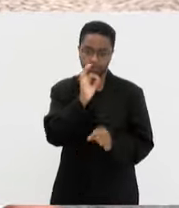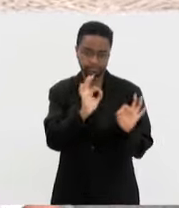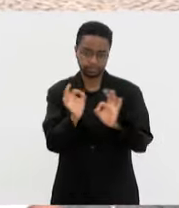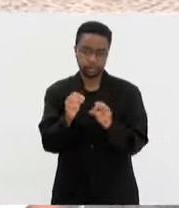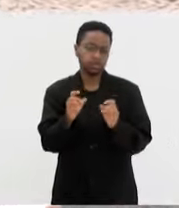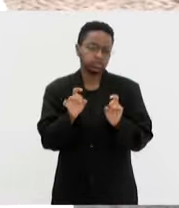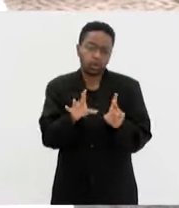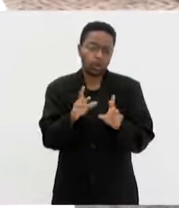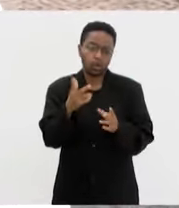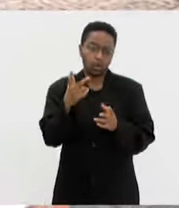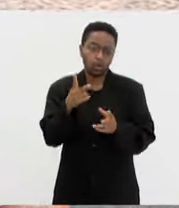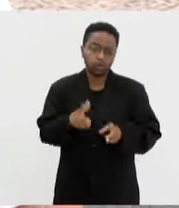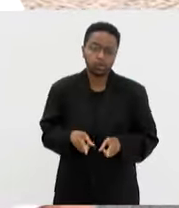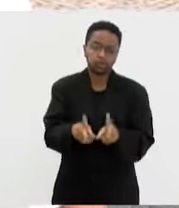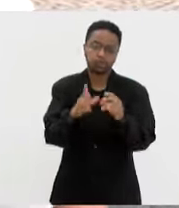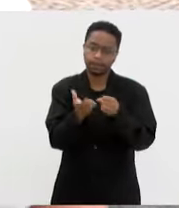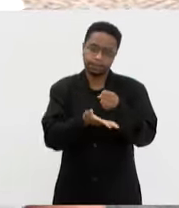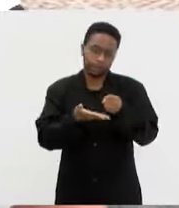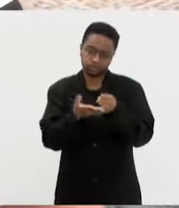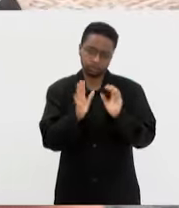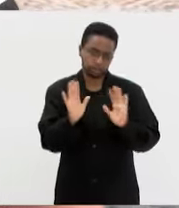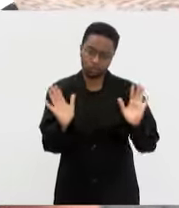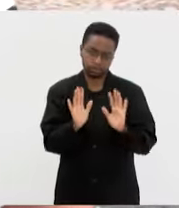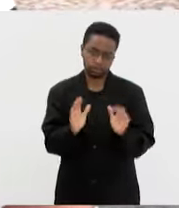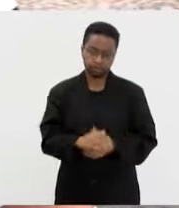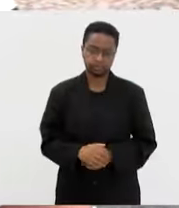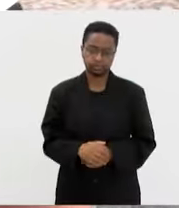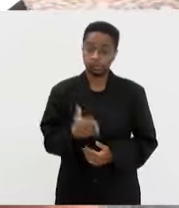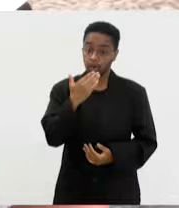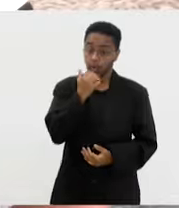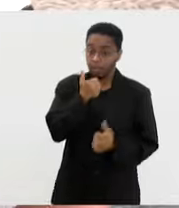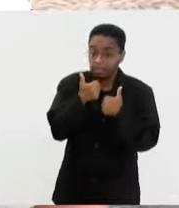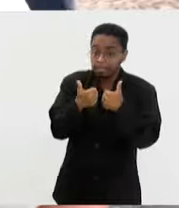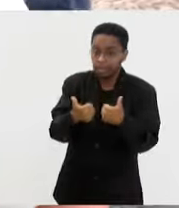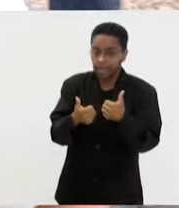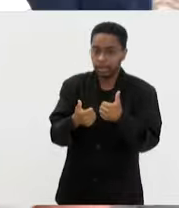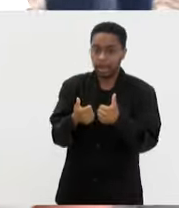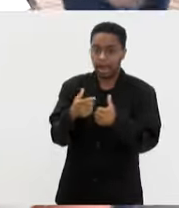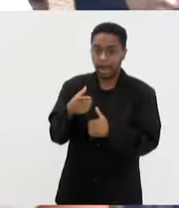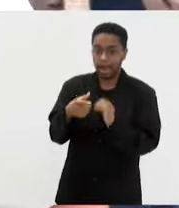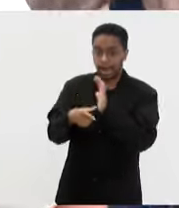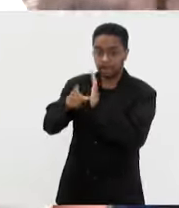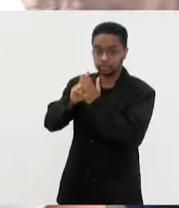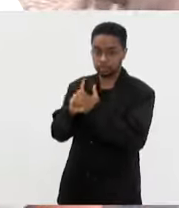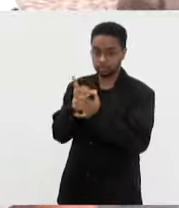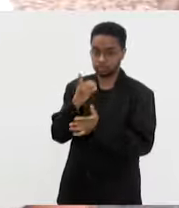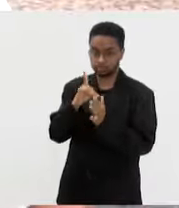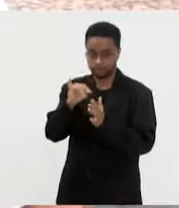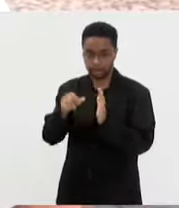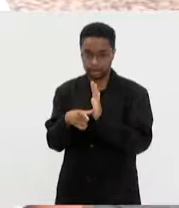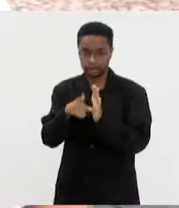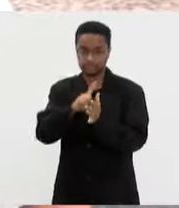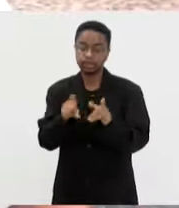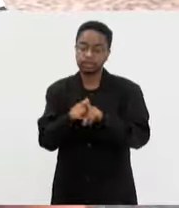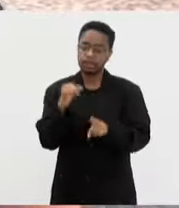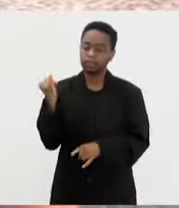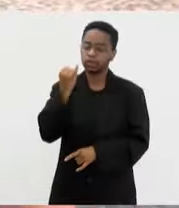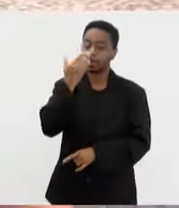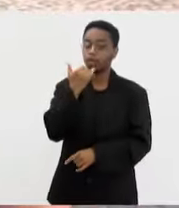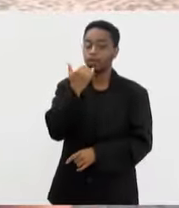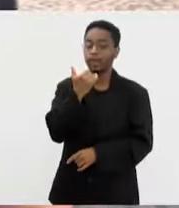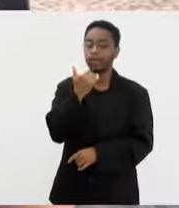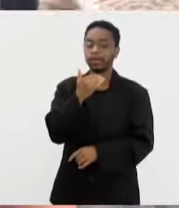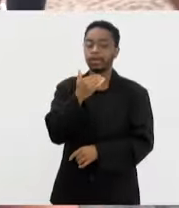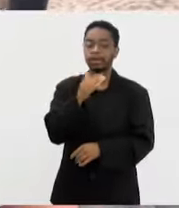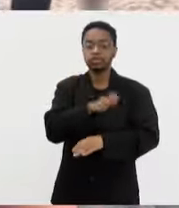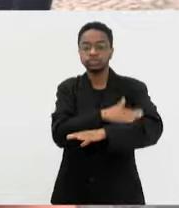de sempre, o básico. Totalmente básico. Se alimentar bem no dia anterior, o mais importante é fazer todas as refeições.